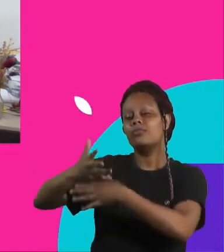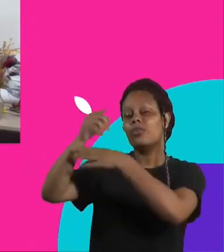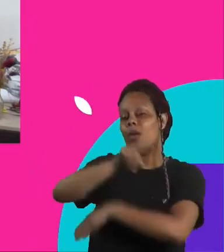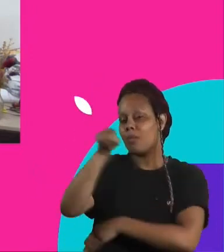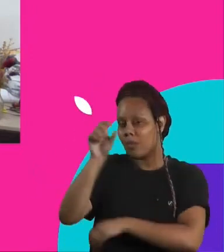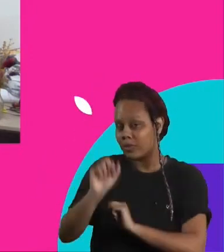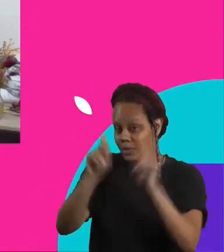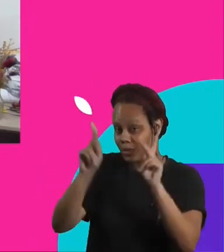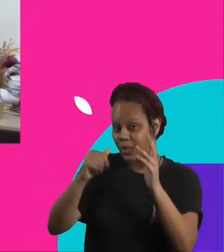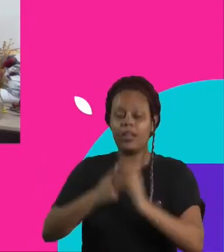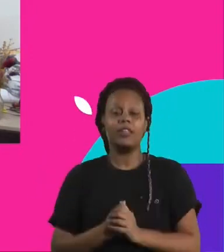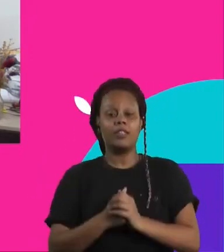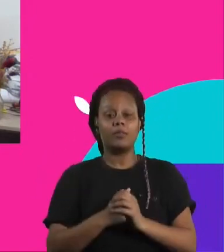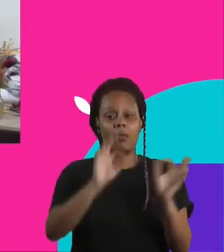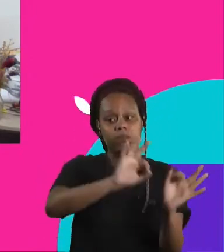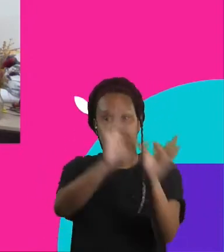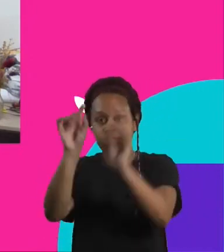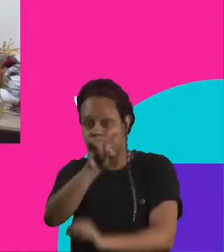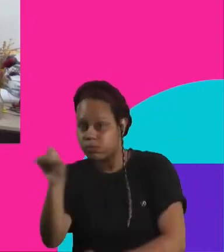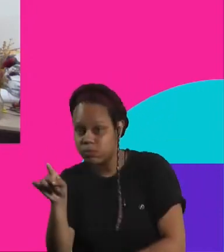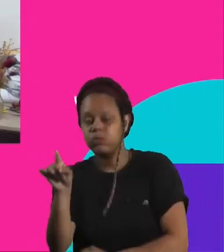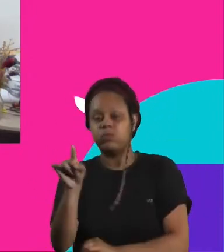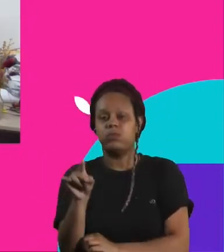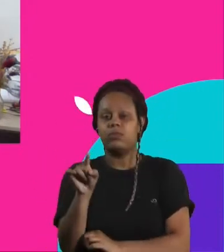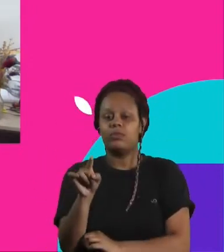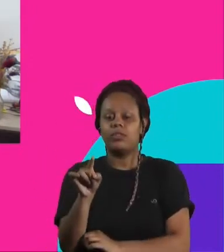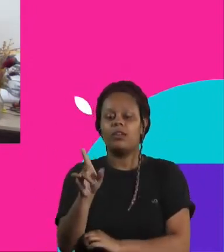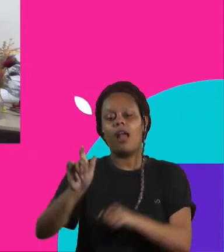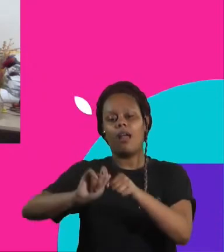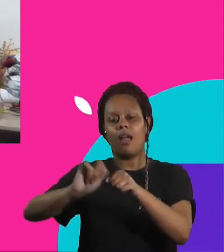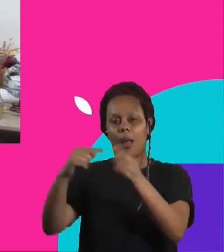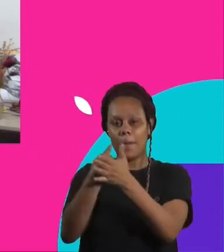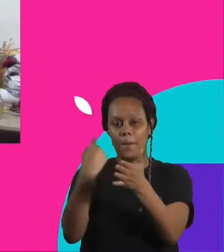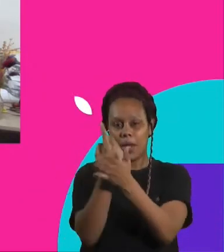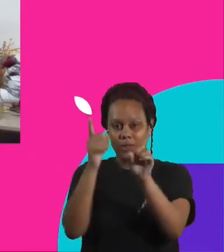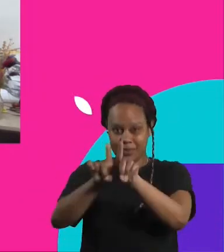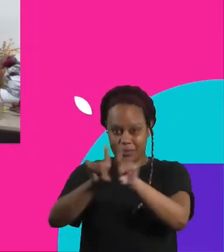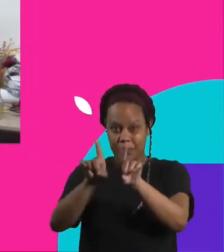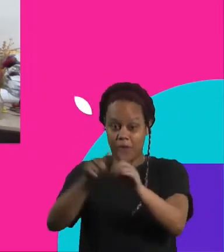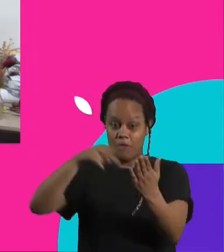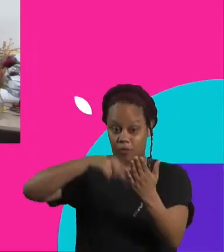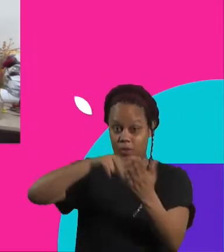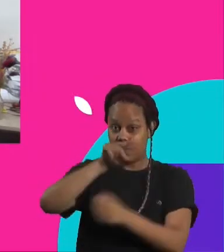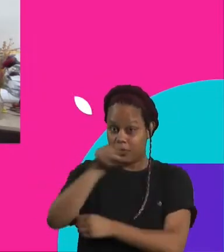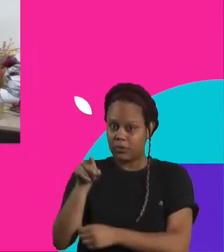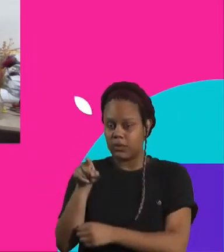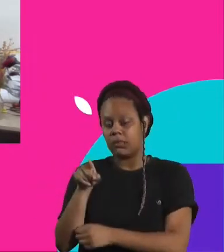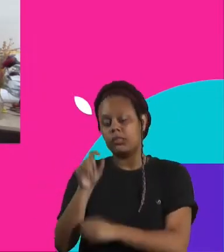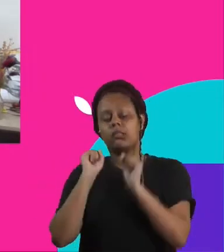chegou para o pessoal de casa aí também conseguir fazer as perguntas, tá? Então eu vou ler para vocês, quem se sentir à